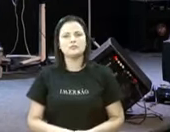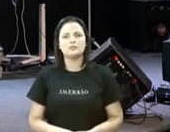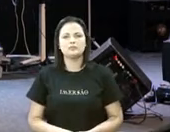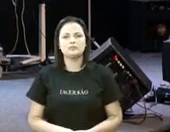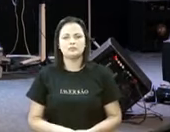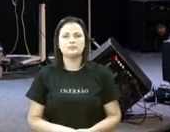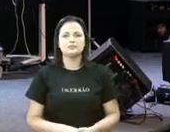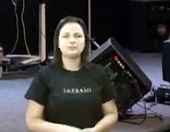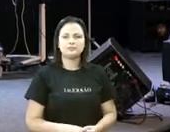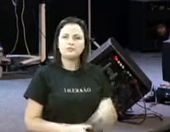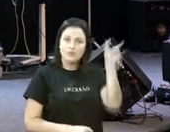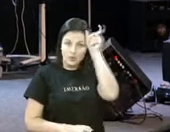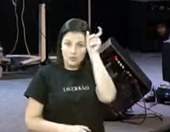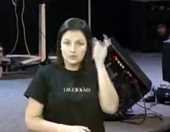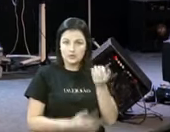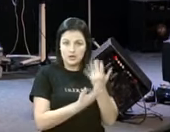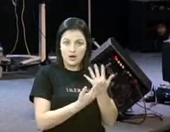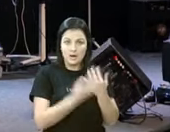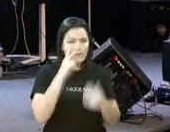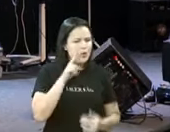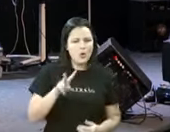Diabo olhou Jó e falou: quero mexer nele, Midian.